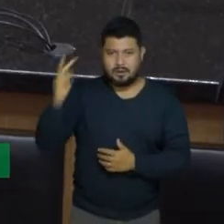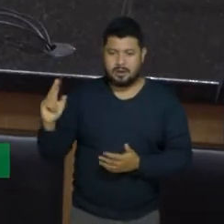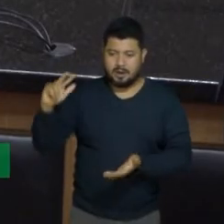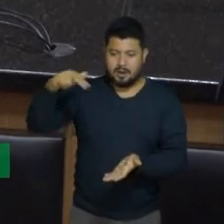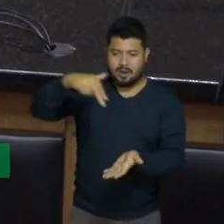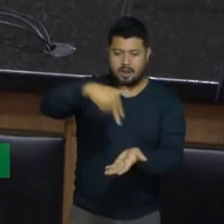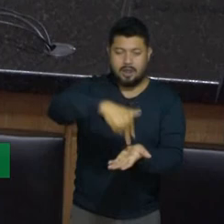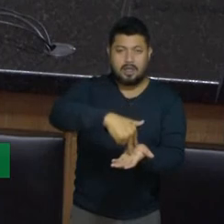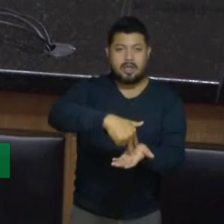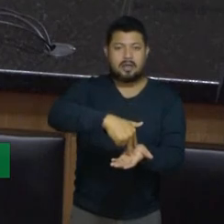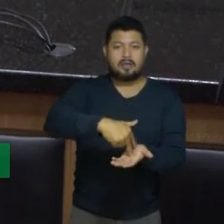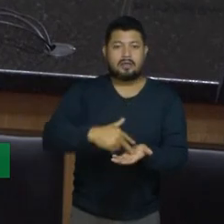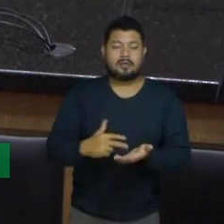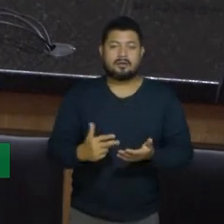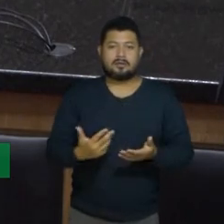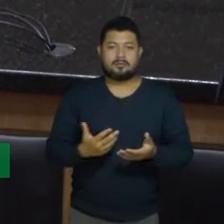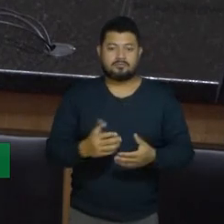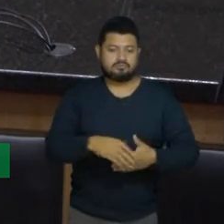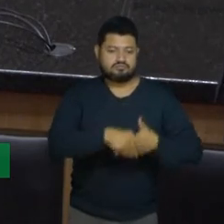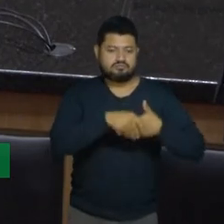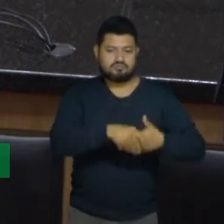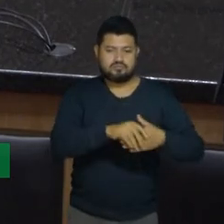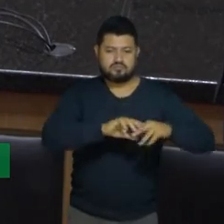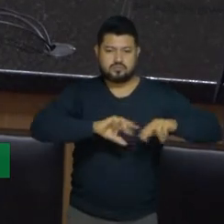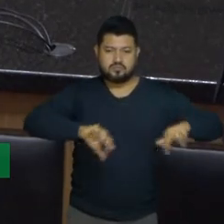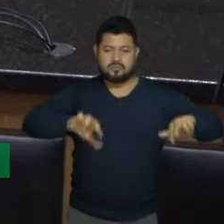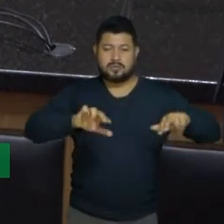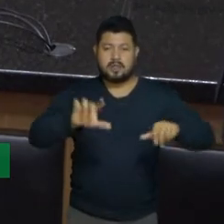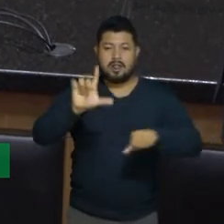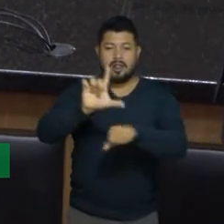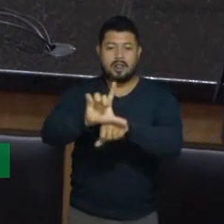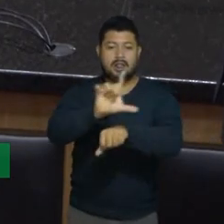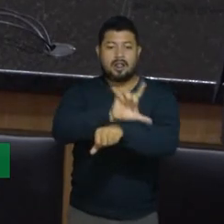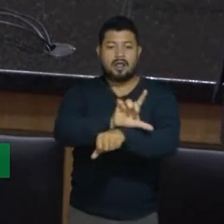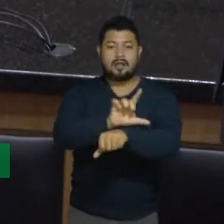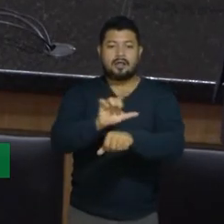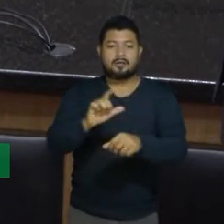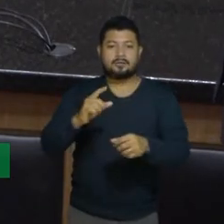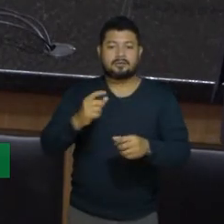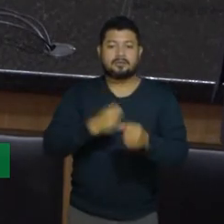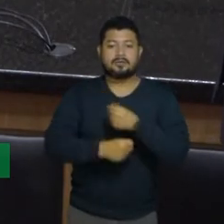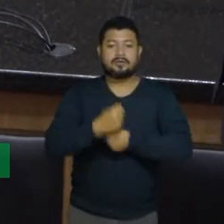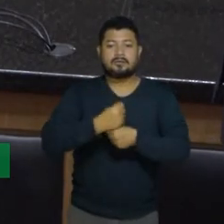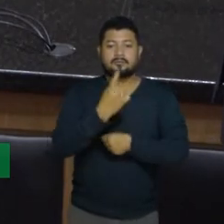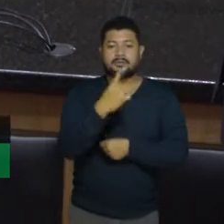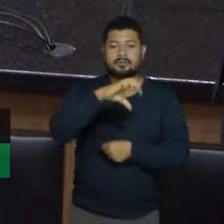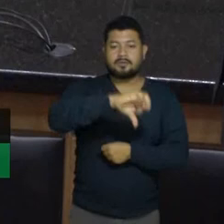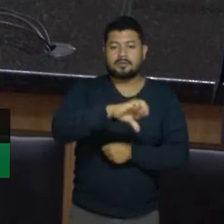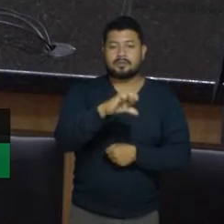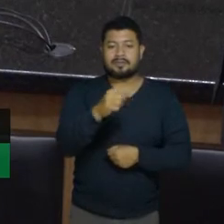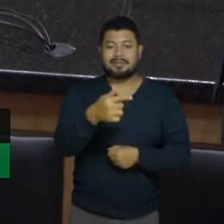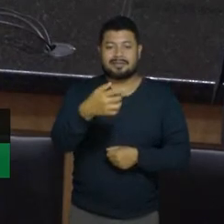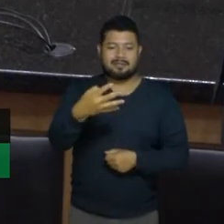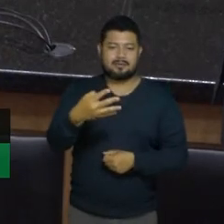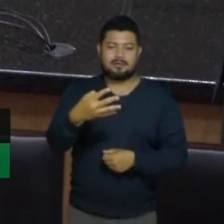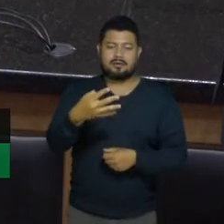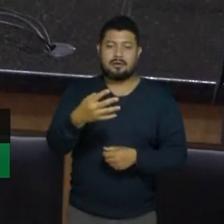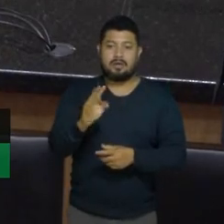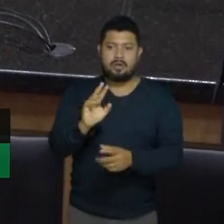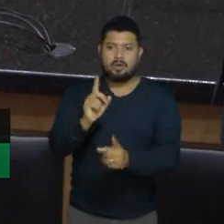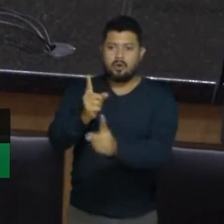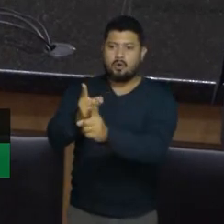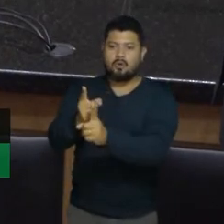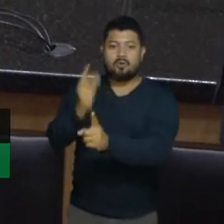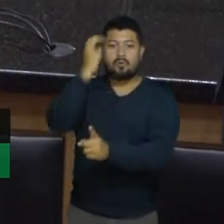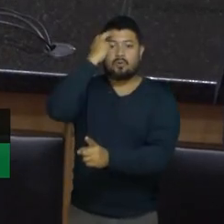1974 e descobriu uma cultura que se faz presente até hoje no nosso